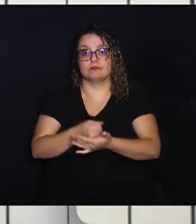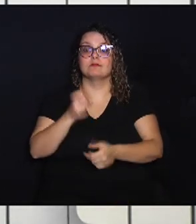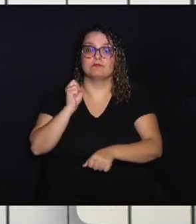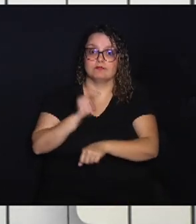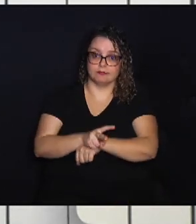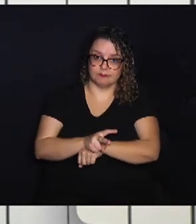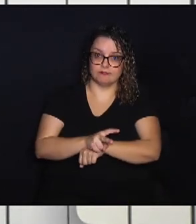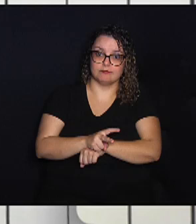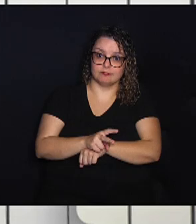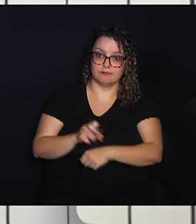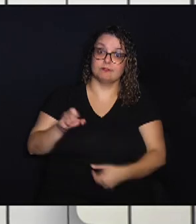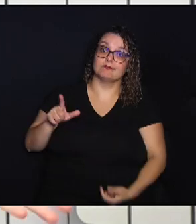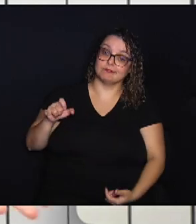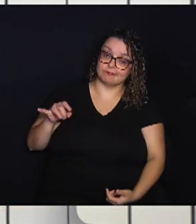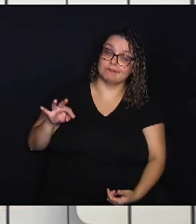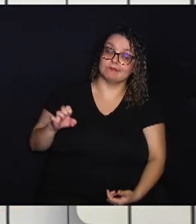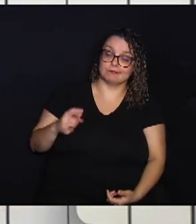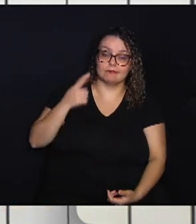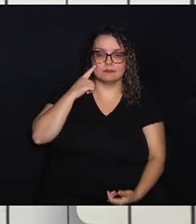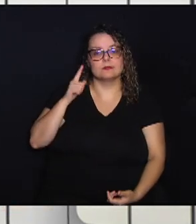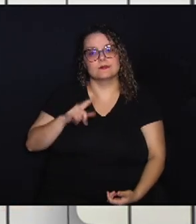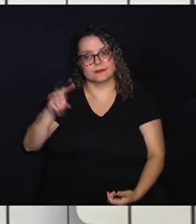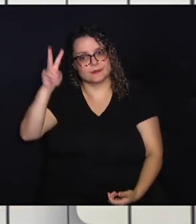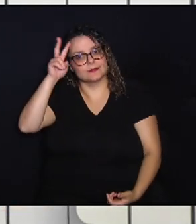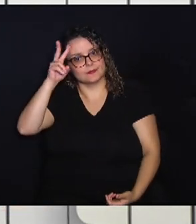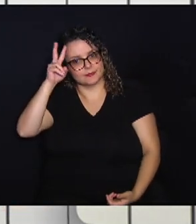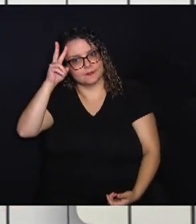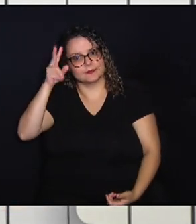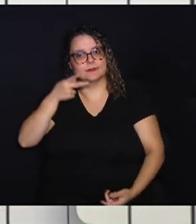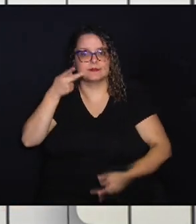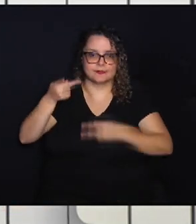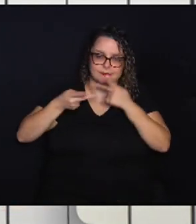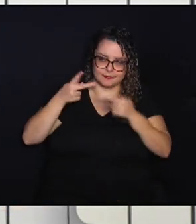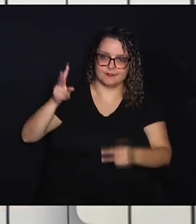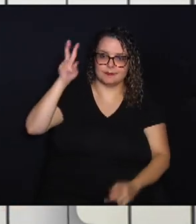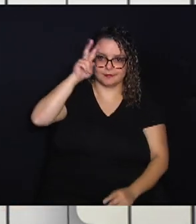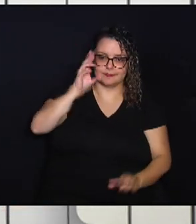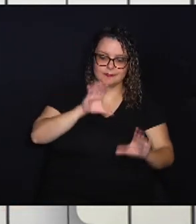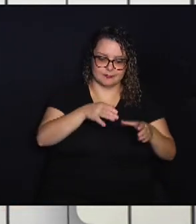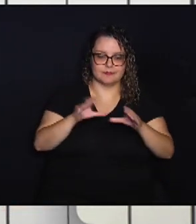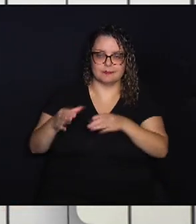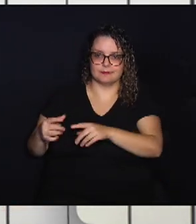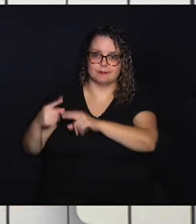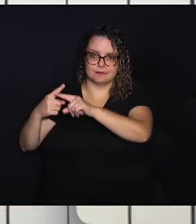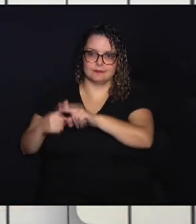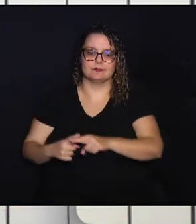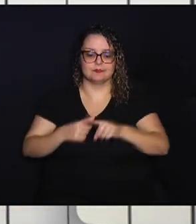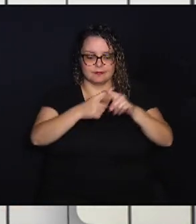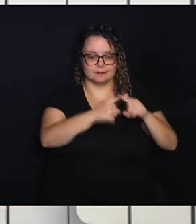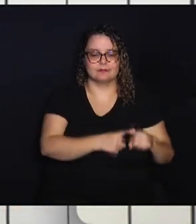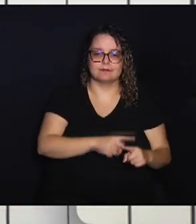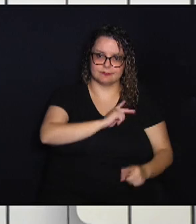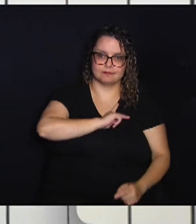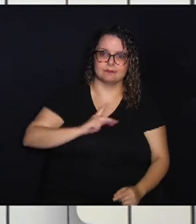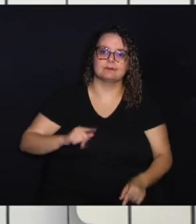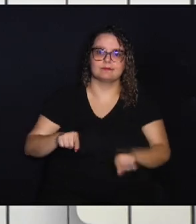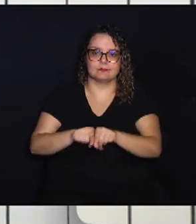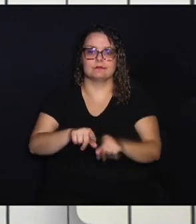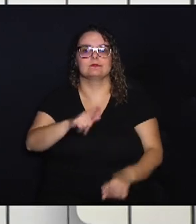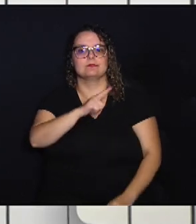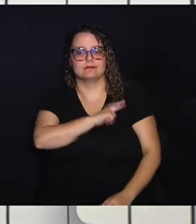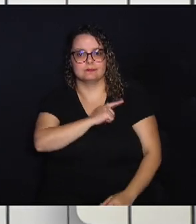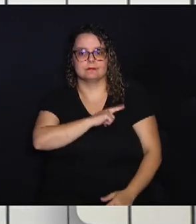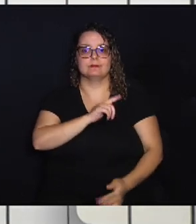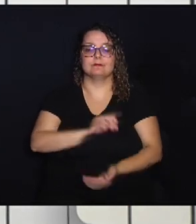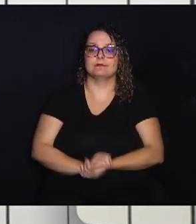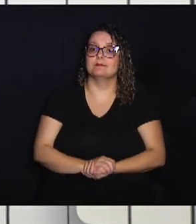à elite. E claro que na segunda-feira a gente conta a história das duas partidas, Avaí, Ponte Preta, Guarani e